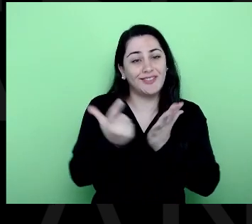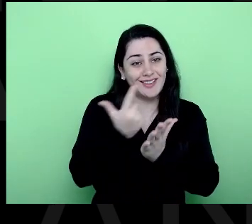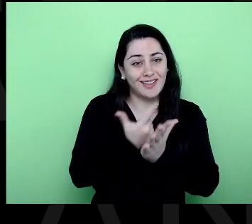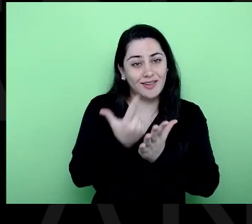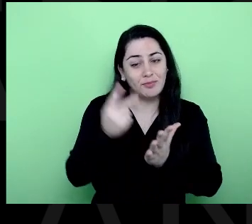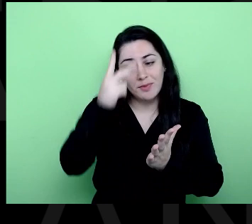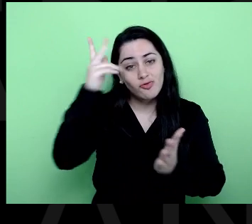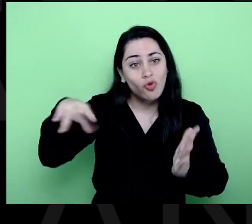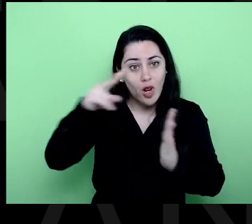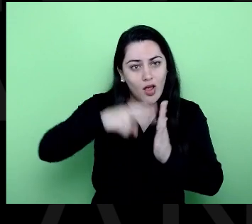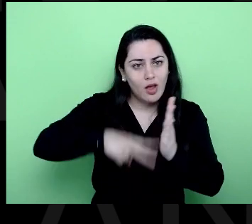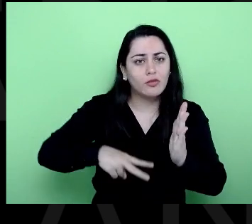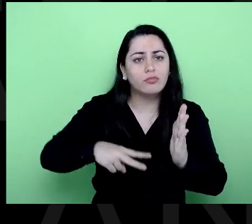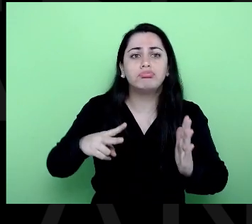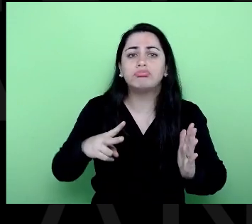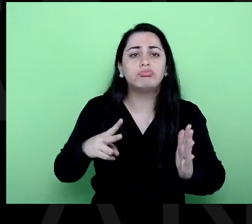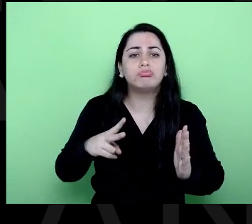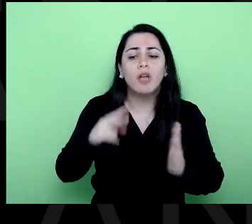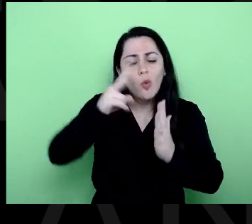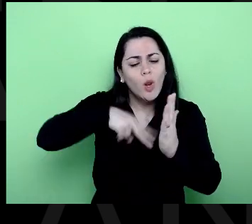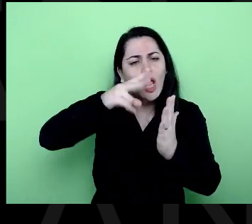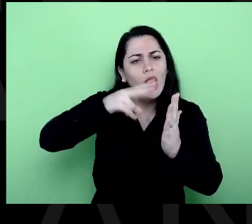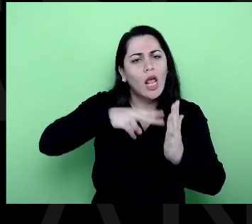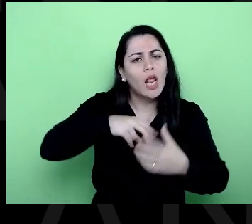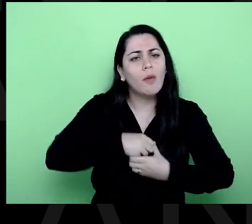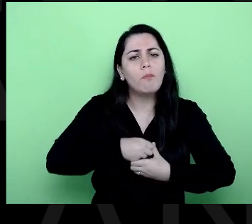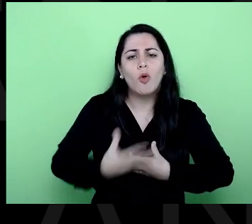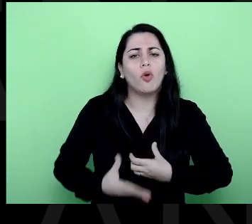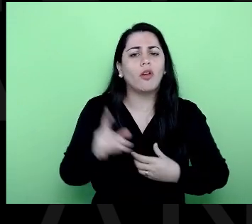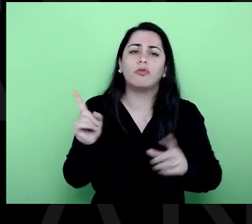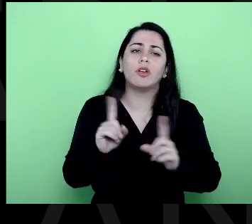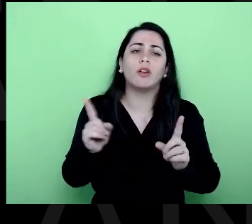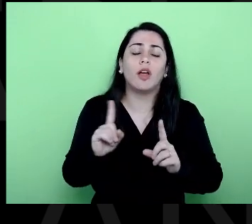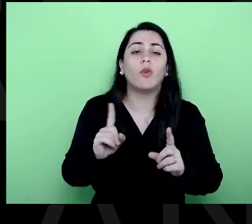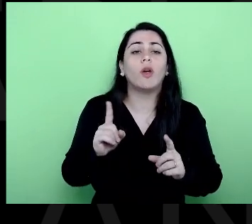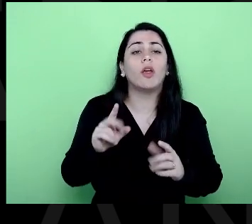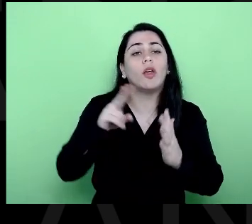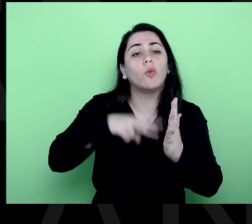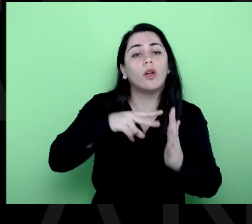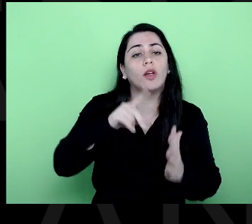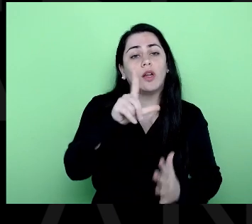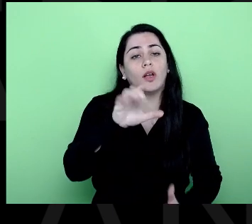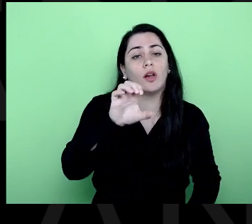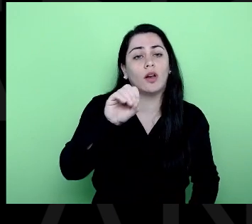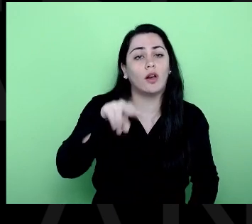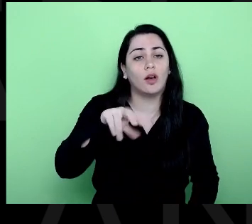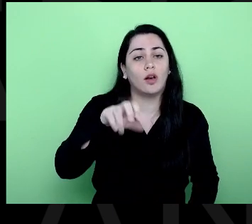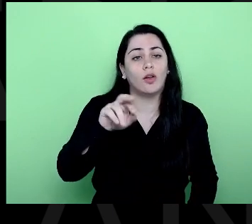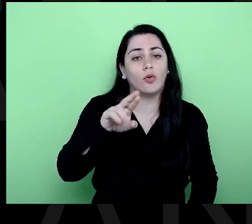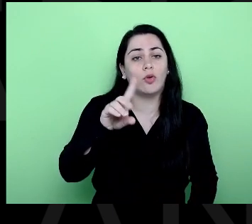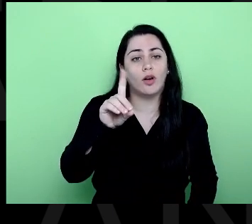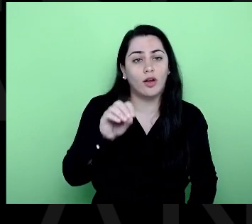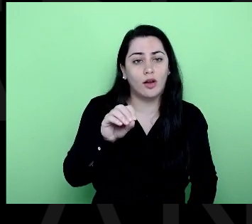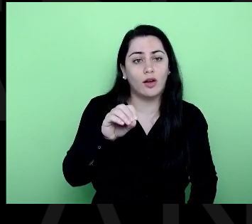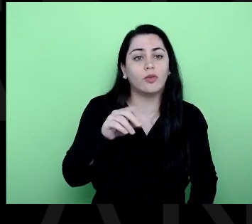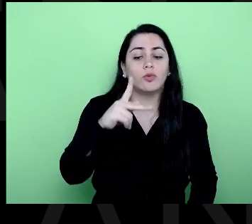leitor, não foram biografias. Eu me inspirei muito mais no Leonardo Padura, que é um cara que eu li muito durante o tempo que eu estava